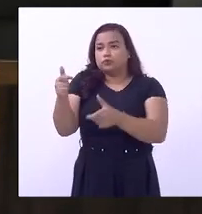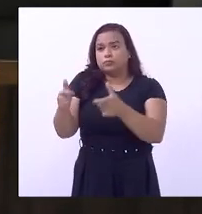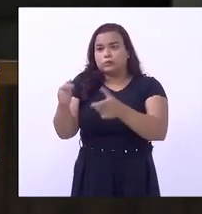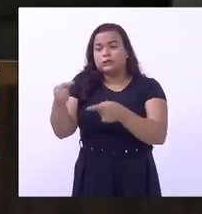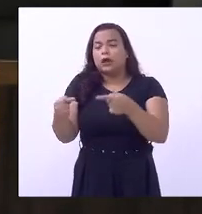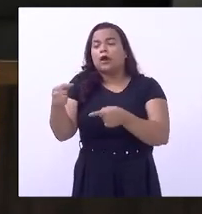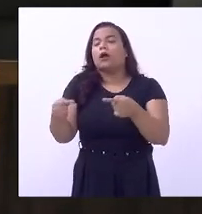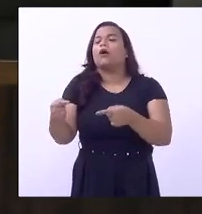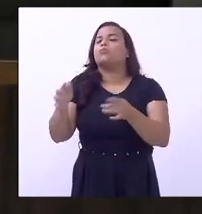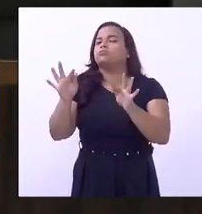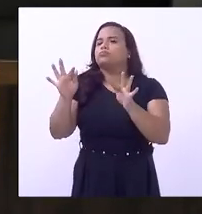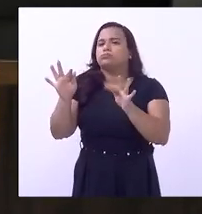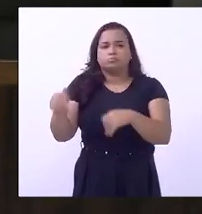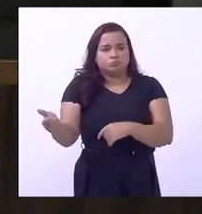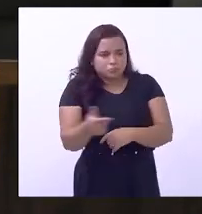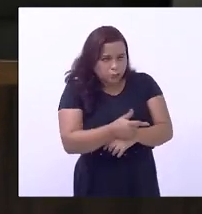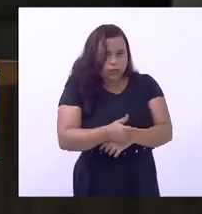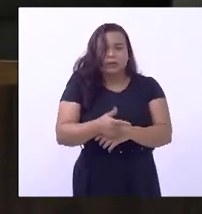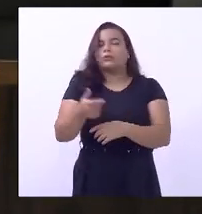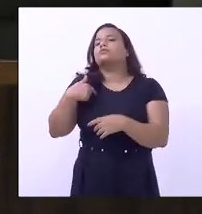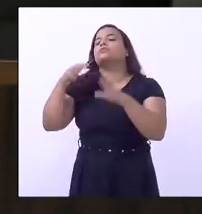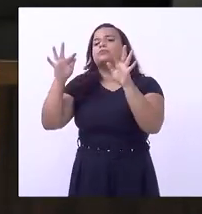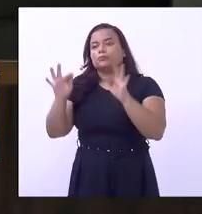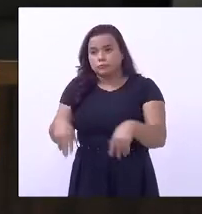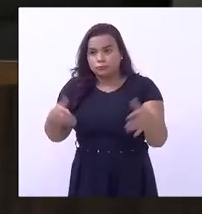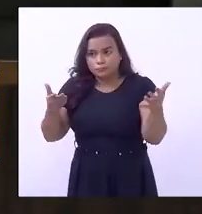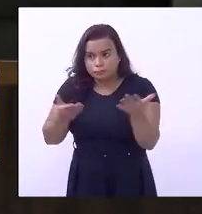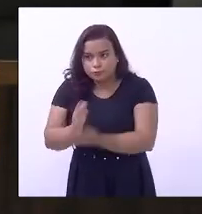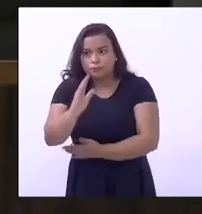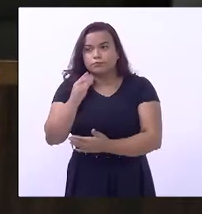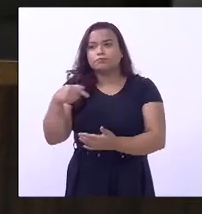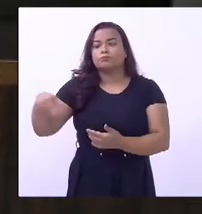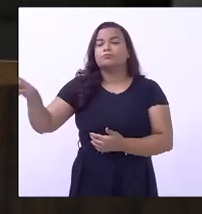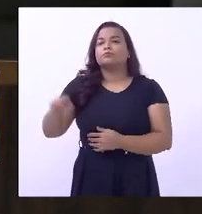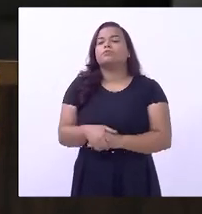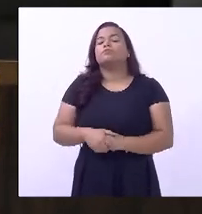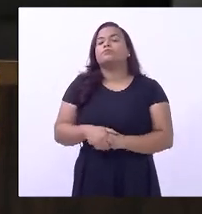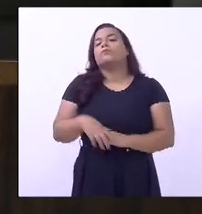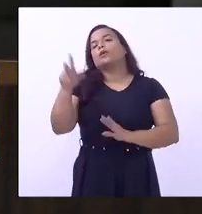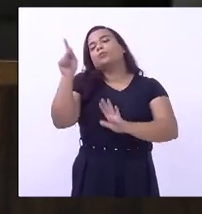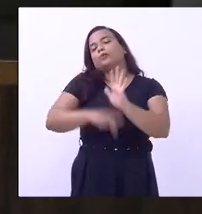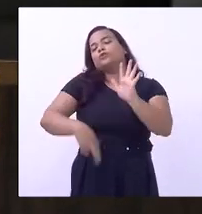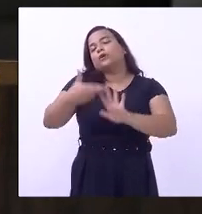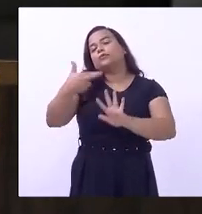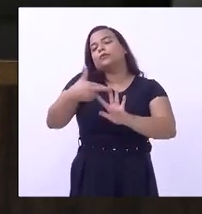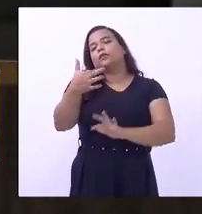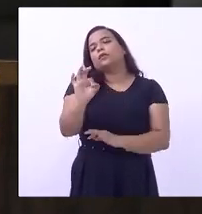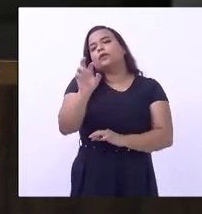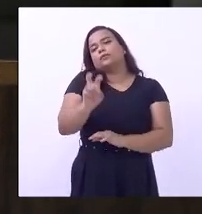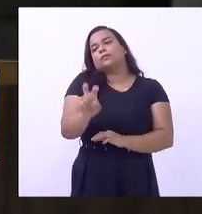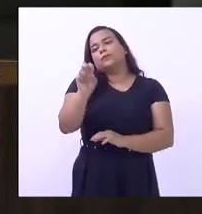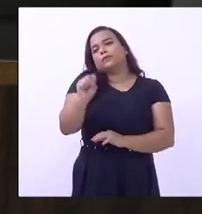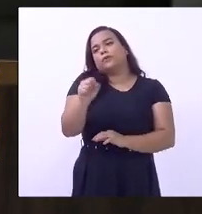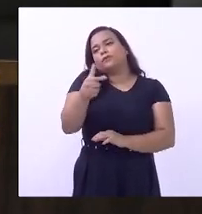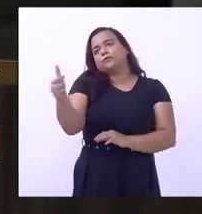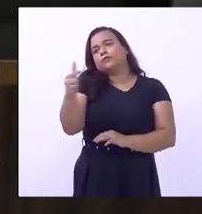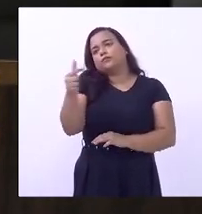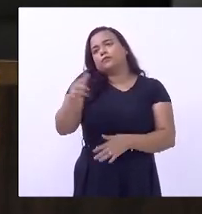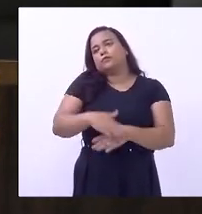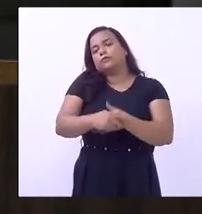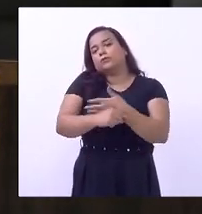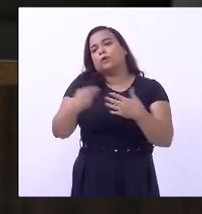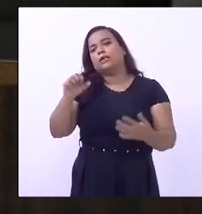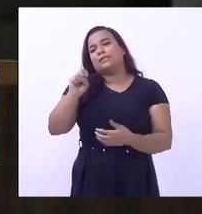em votação. Senhores que aprovam, permaneçam como estão, aprovado, vai à promulgação. Projeto de resolução 1058 de 22, de autoria do deputado Sérgio